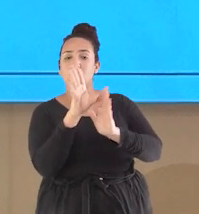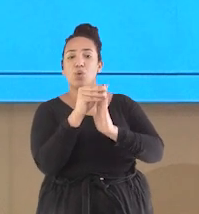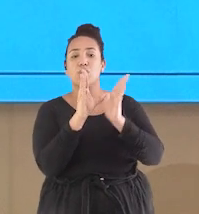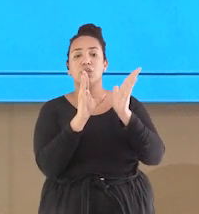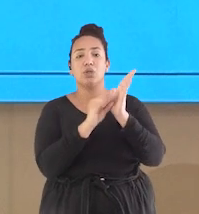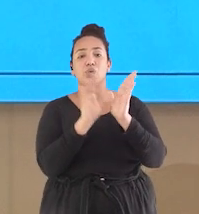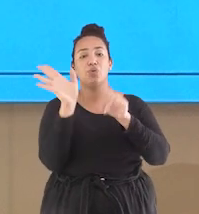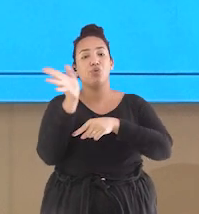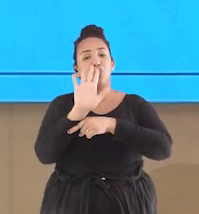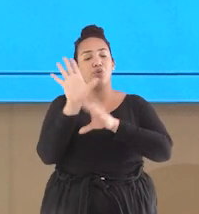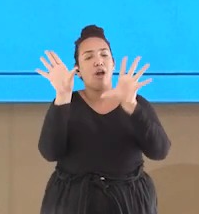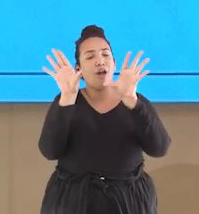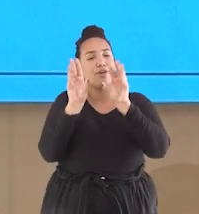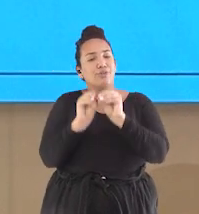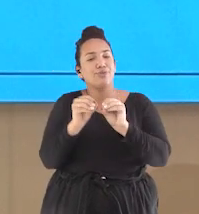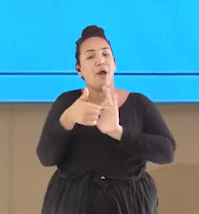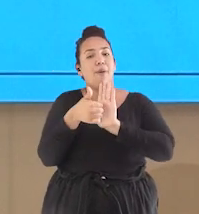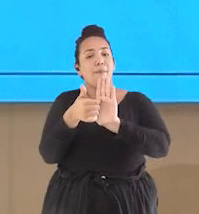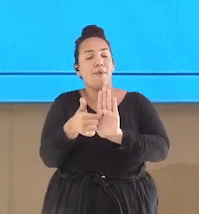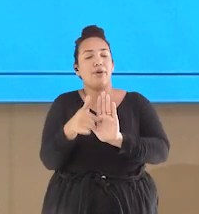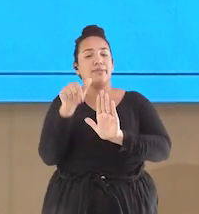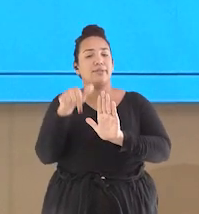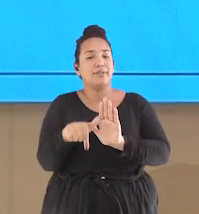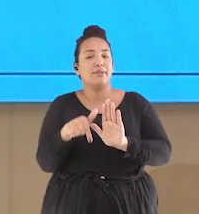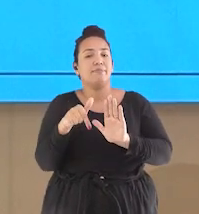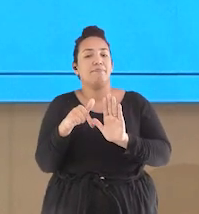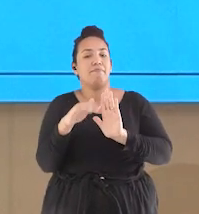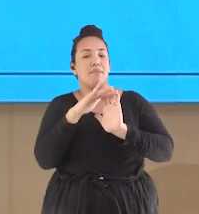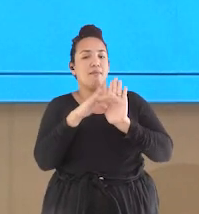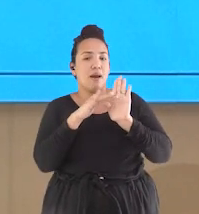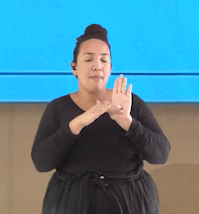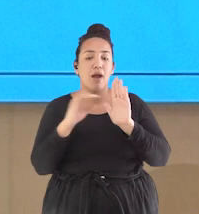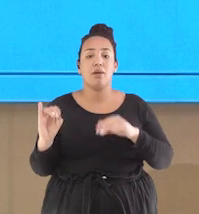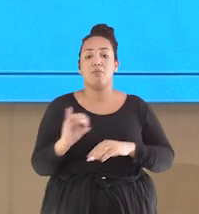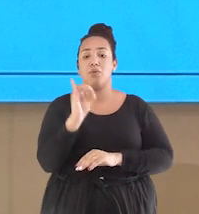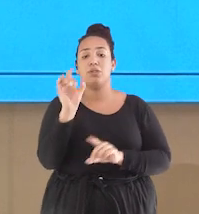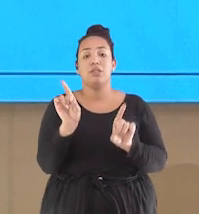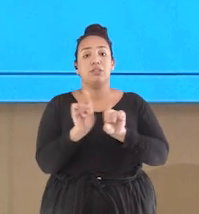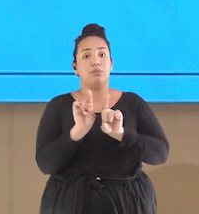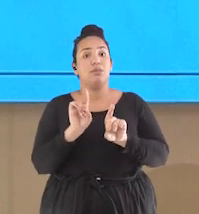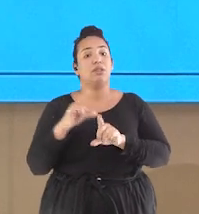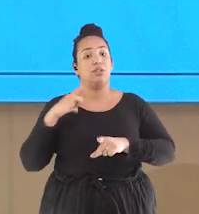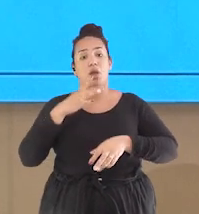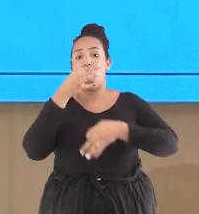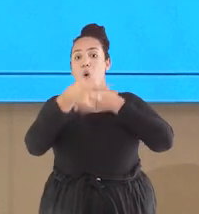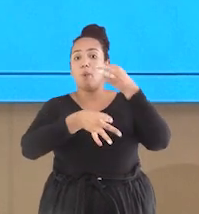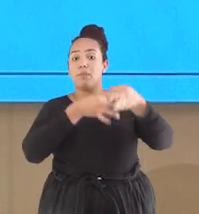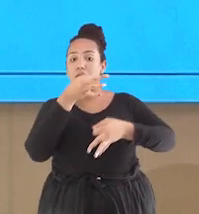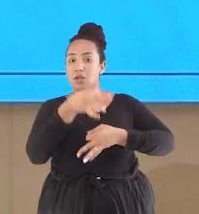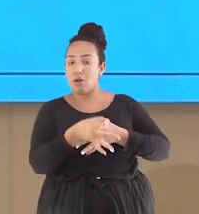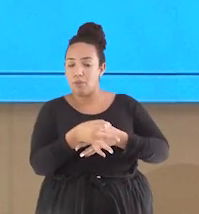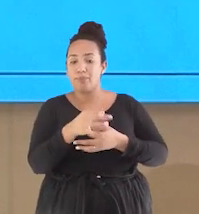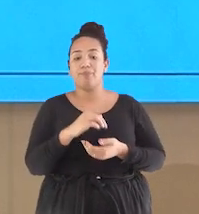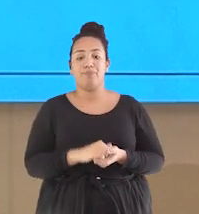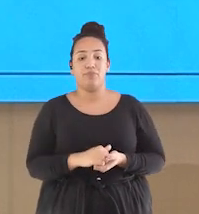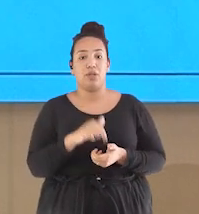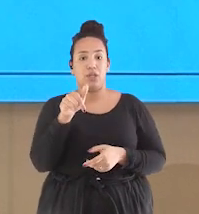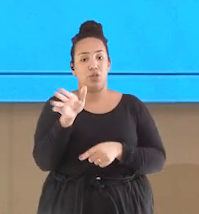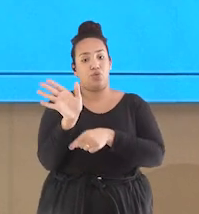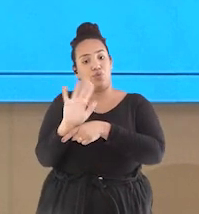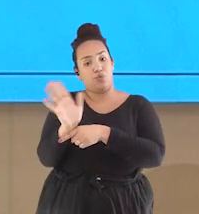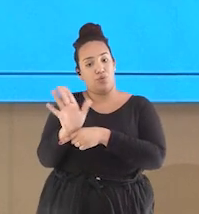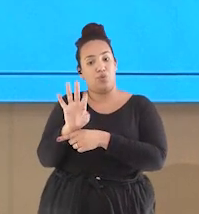brevemente o filme, mostra algumas partes importantes da trama e traz uma opinião sobre o material que está sendo avaliado, que nesse caso é